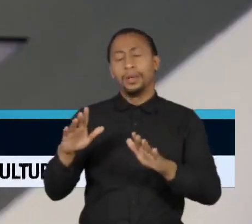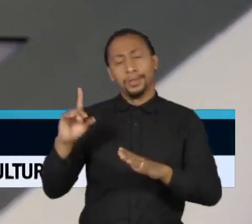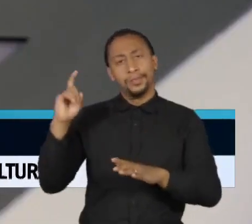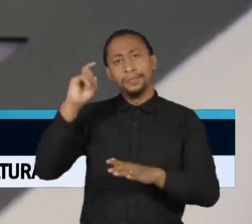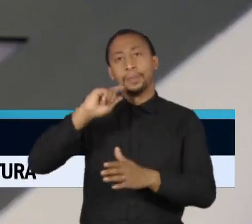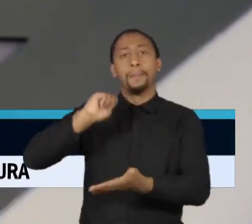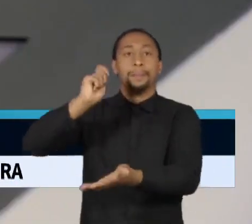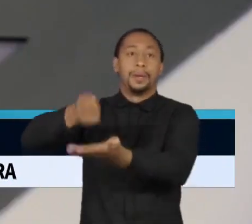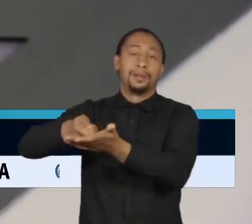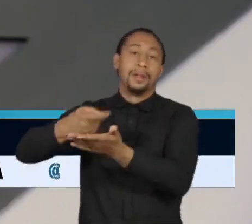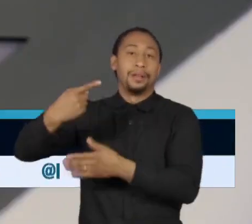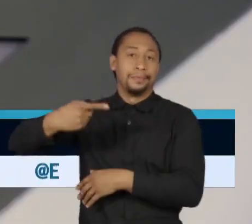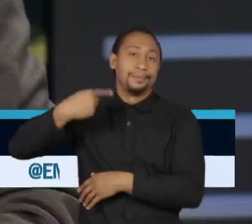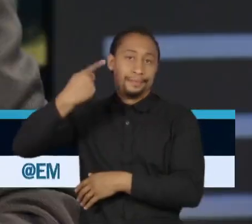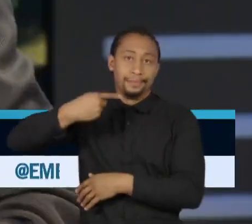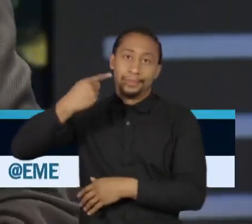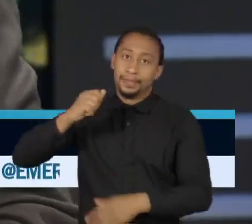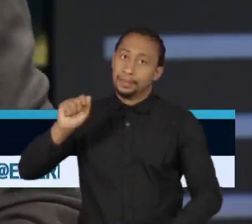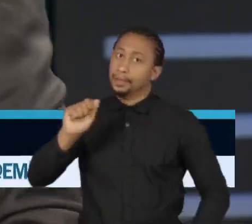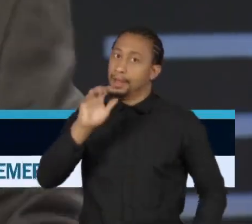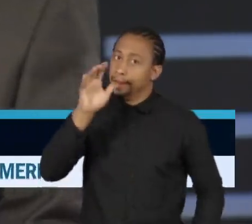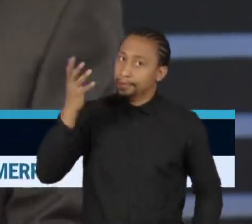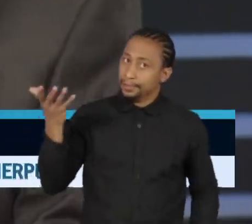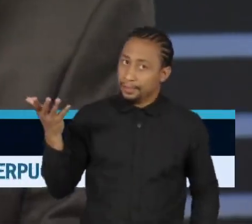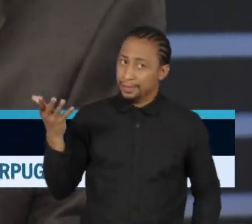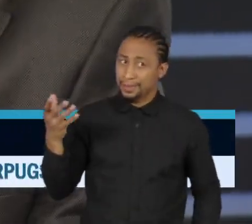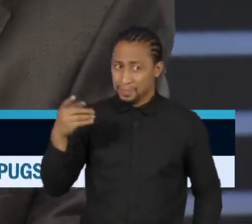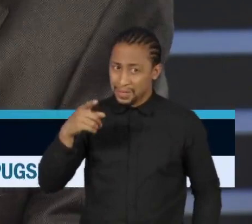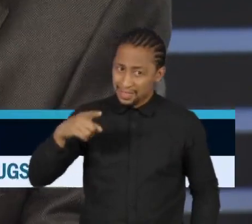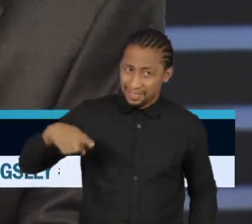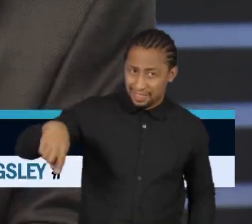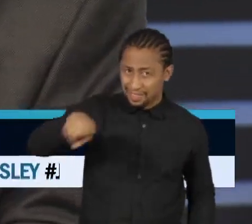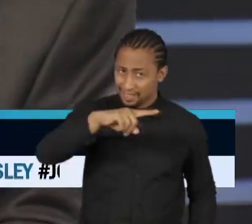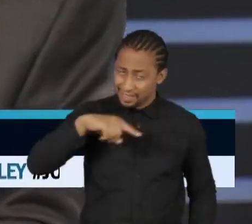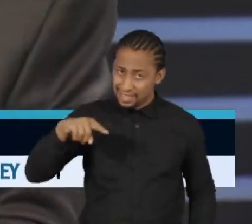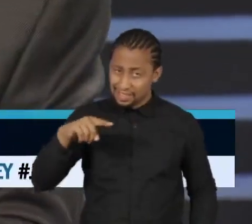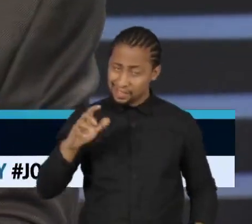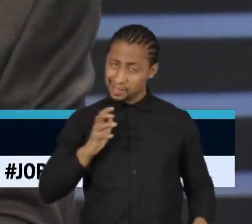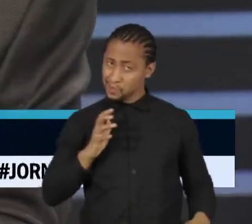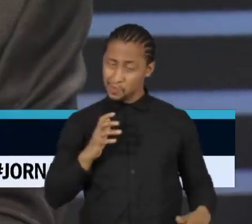que não está precisando isso de forma tão gritante como os mais pobres, né? Claro.